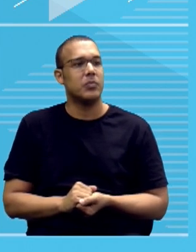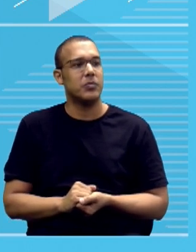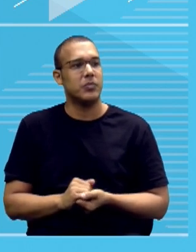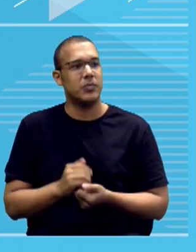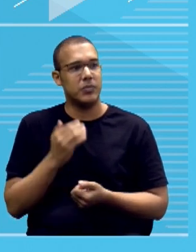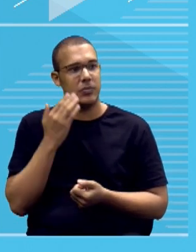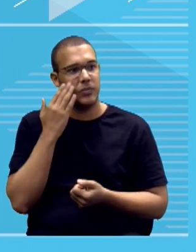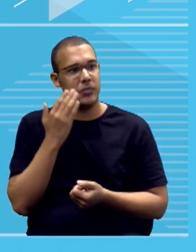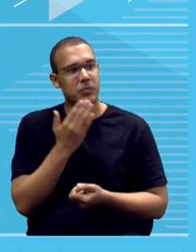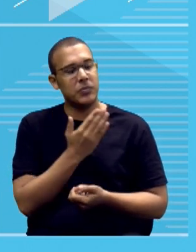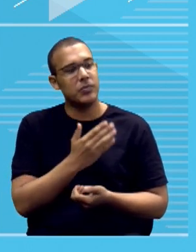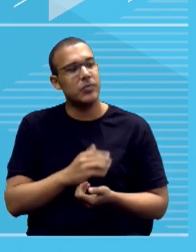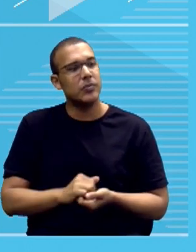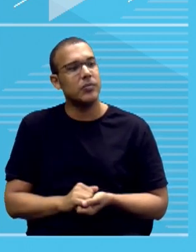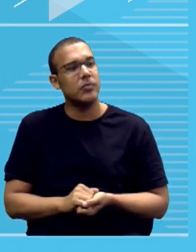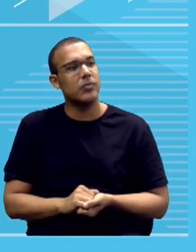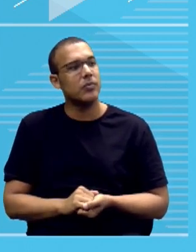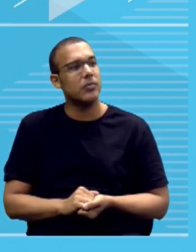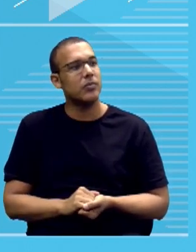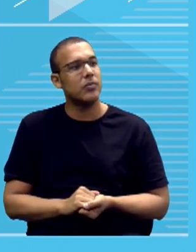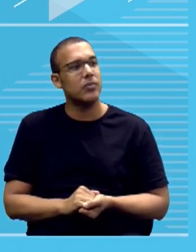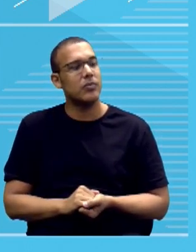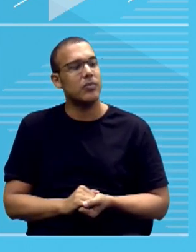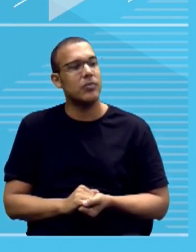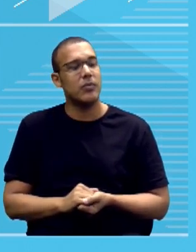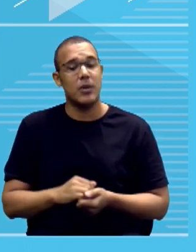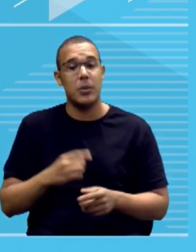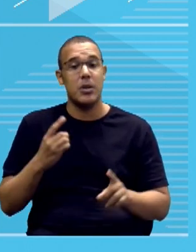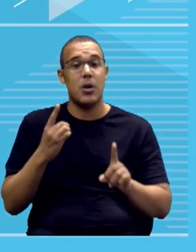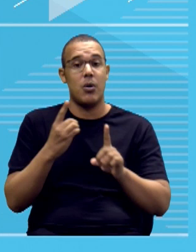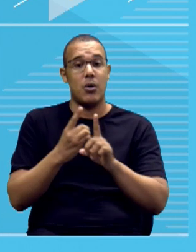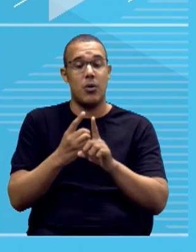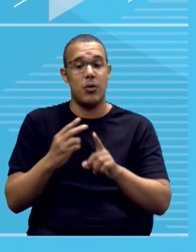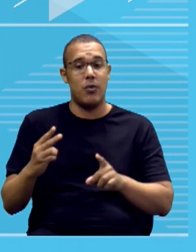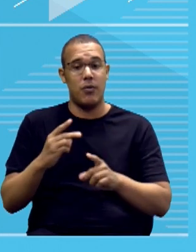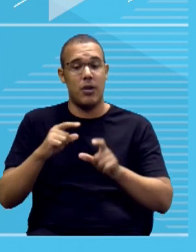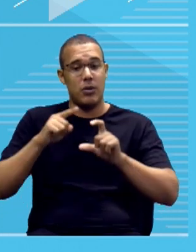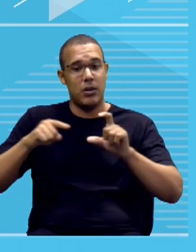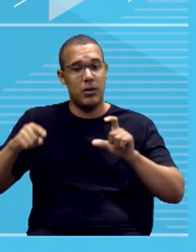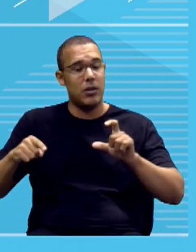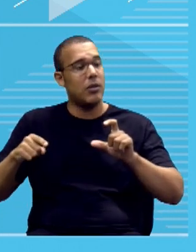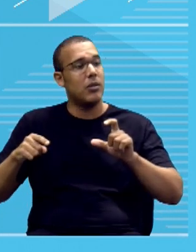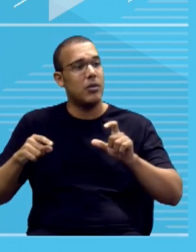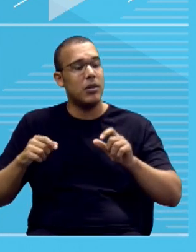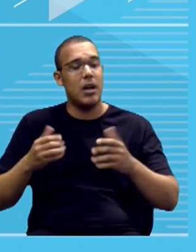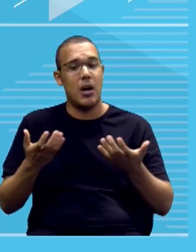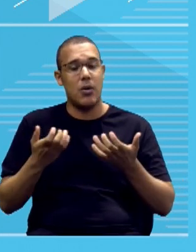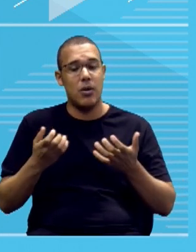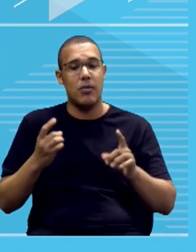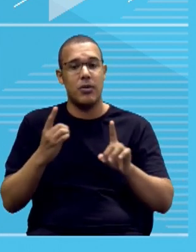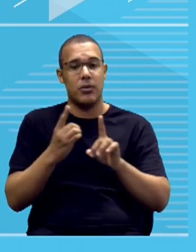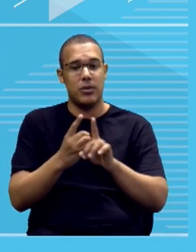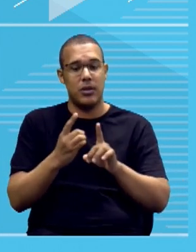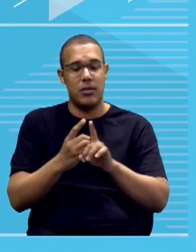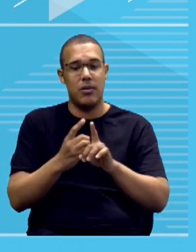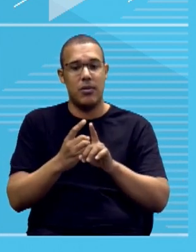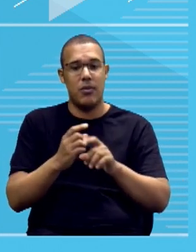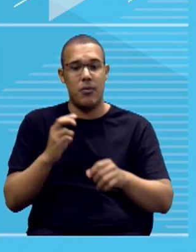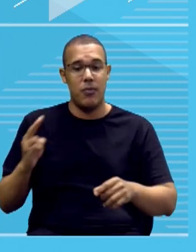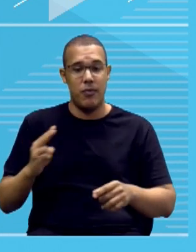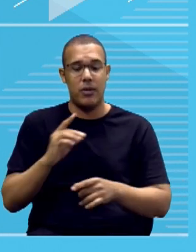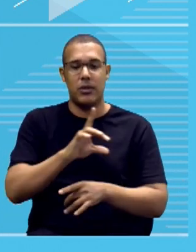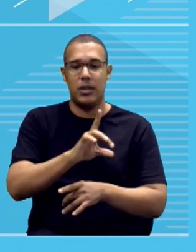amperes. Depois que eu acho o valor dessa corrente, eu posso voltar para cá e achar o valor da DDP. Substituir